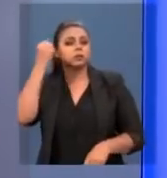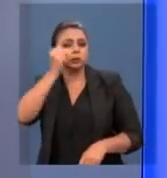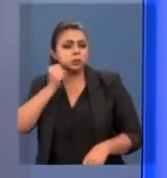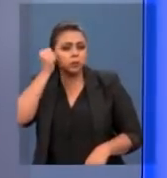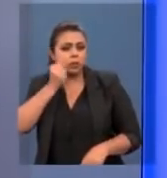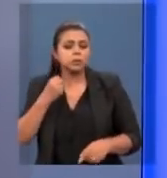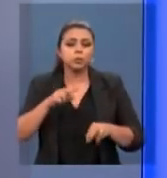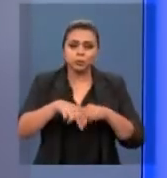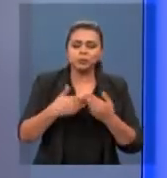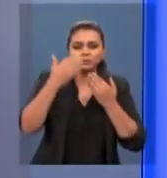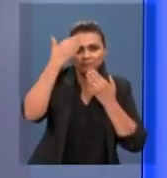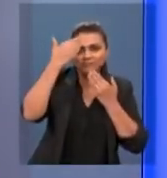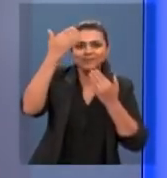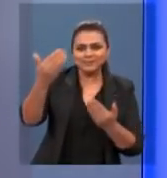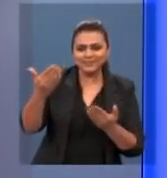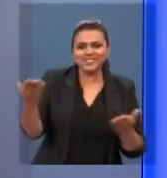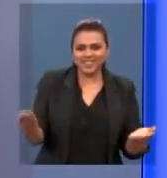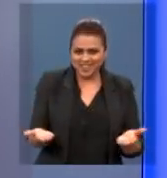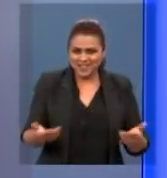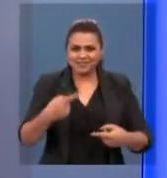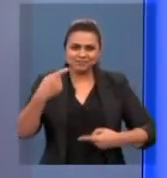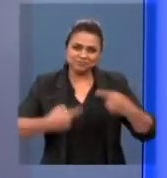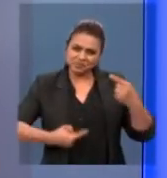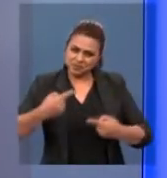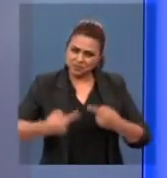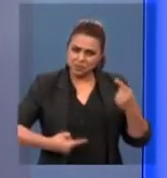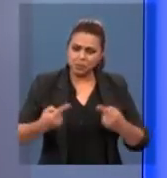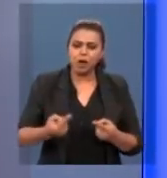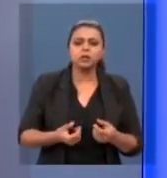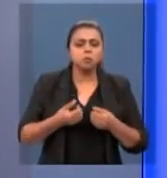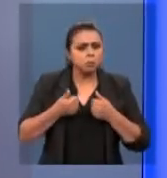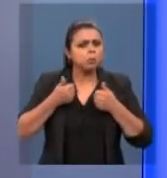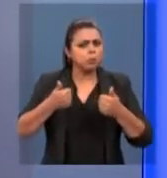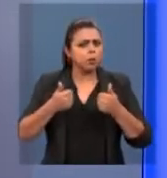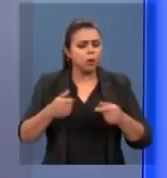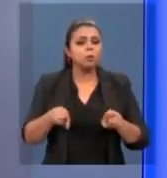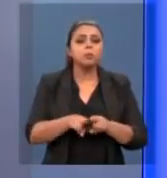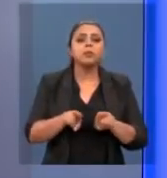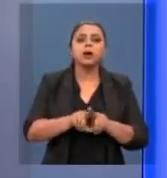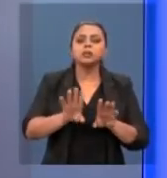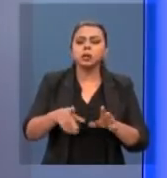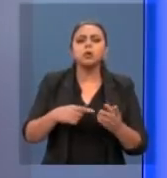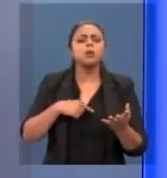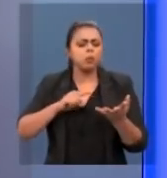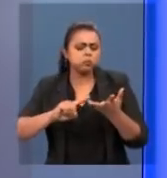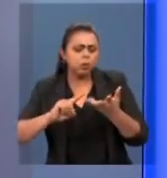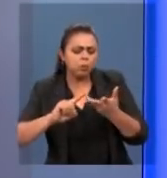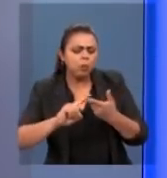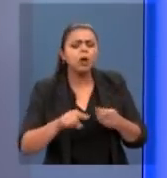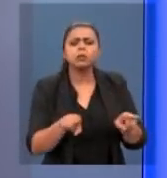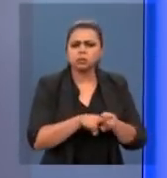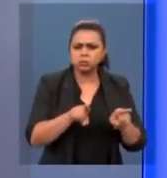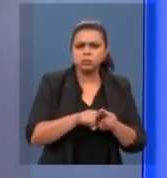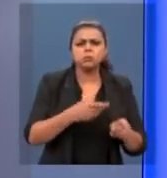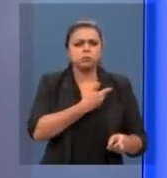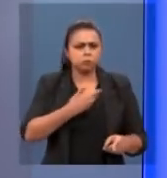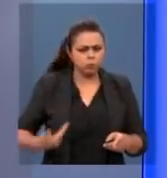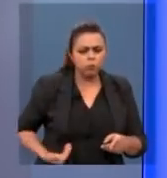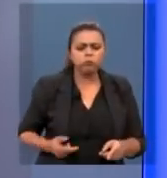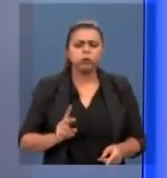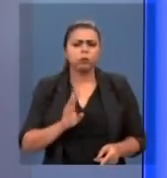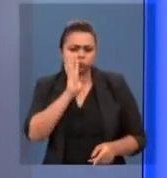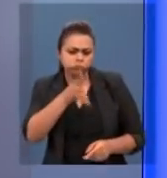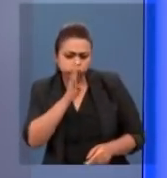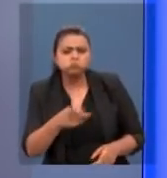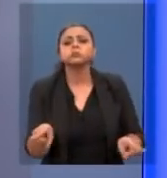agradece a oportunidade do debate fizemos um debate propositivo mas também sem deixar de apontar os erros das administrações anteriores eu